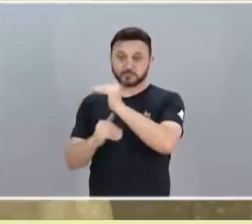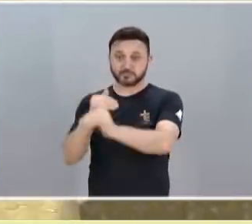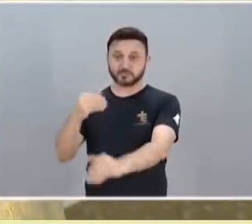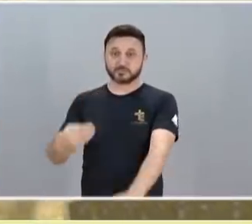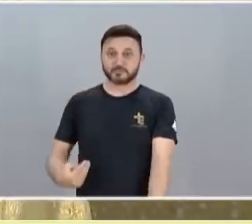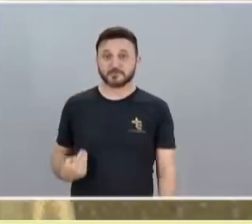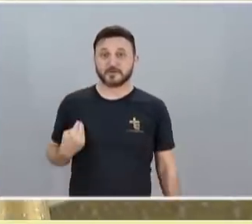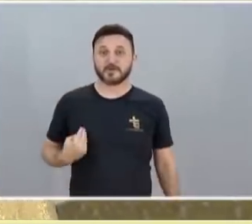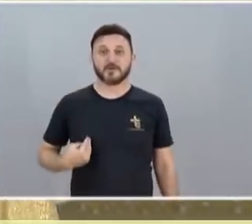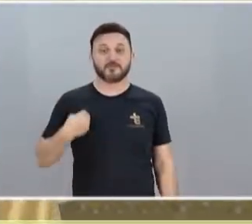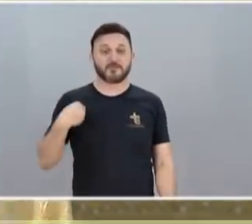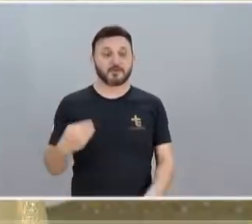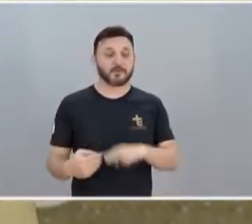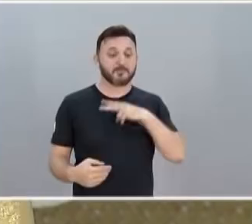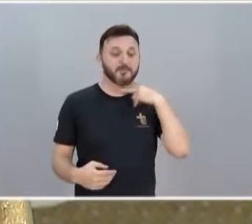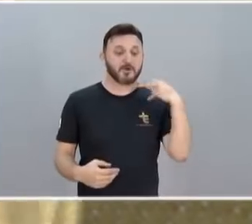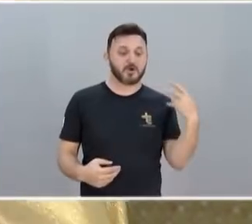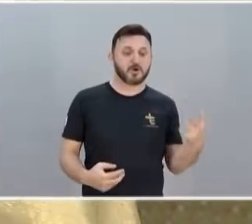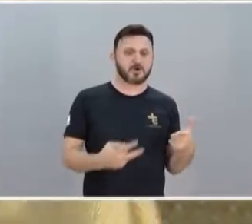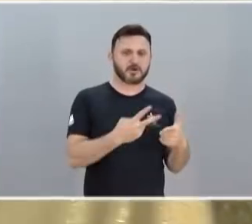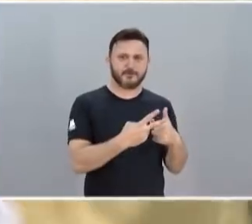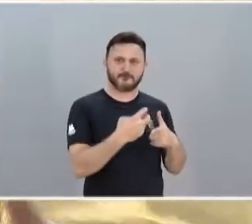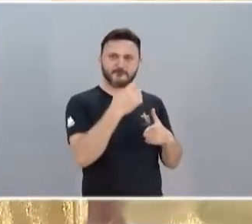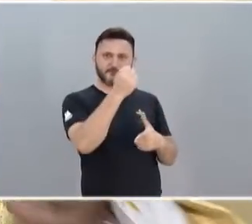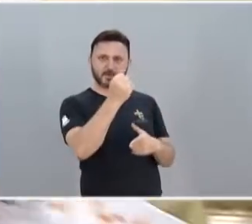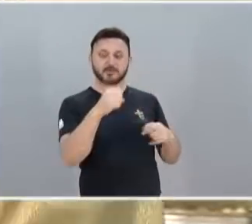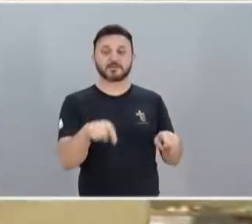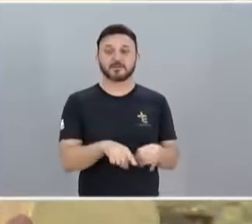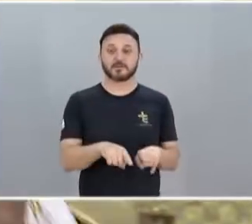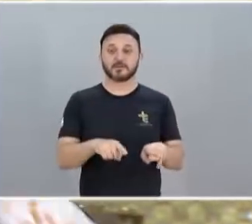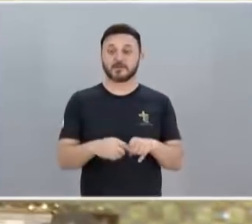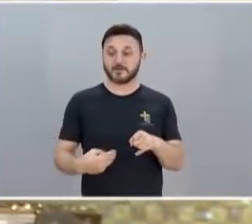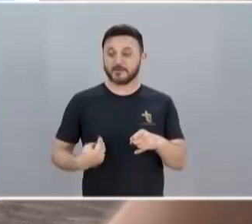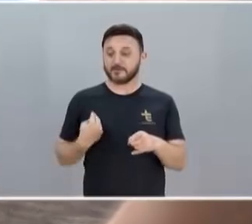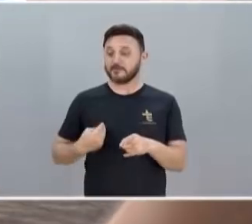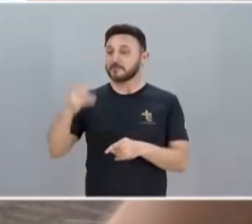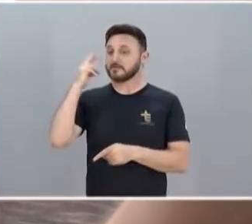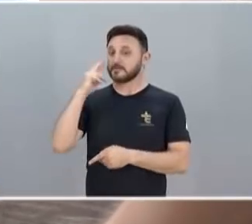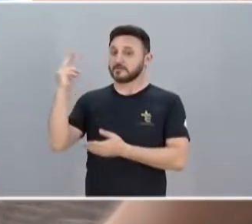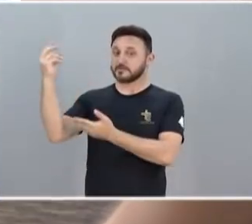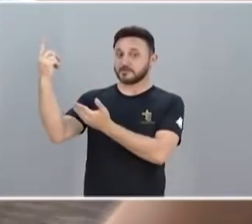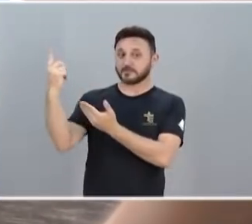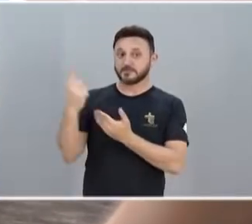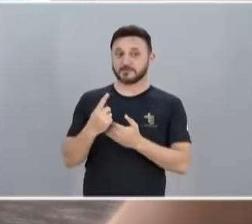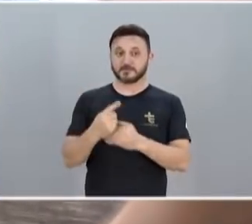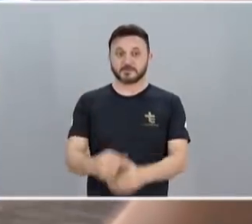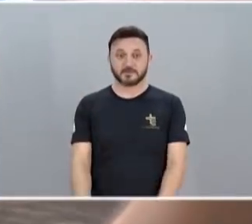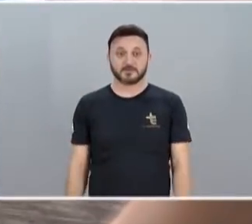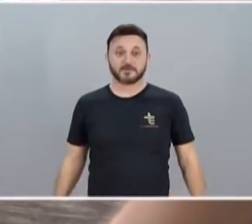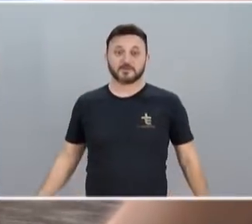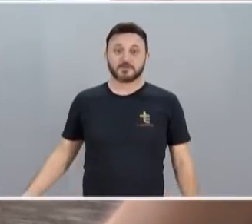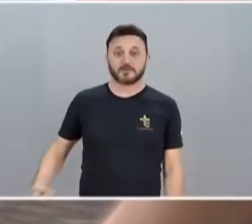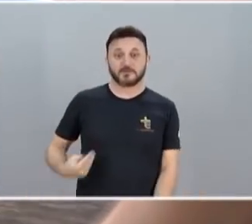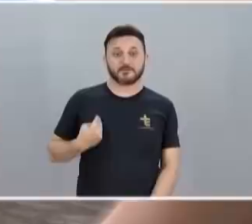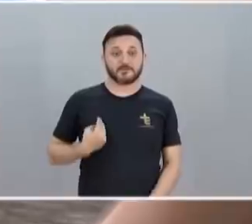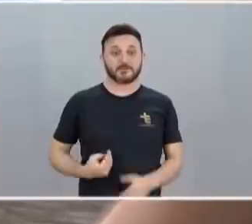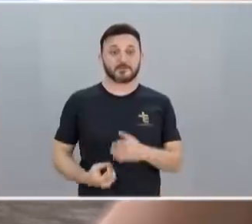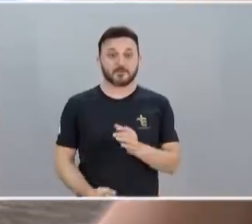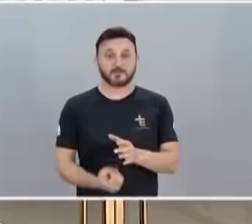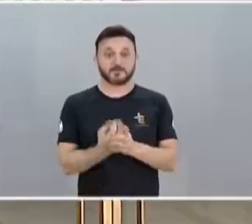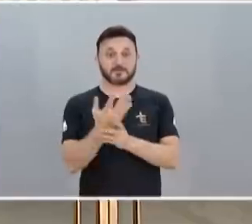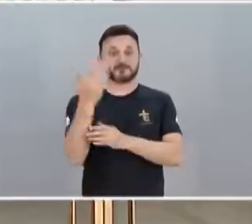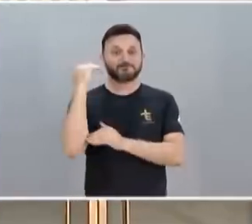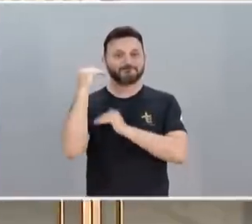que vence a morte, é vida que vem do Senhor. Canta forte. É vida que brota da